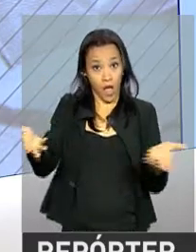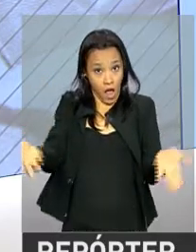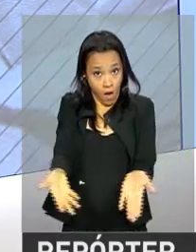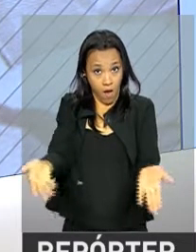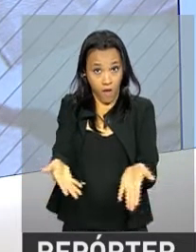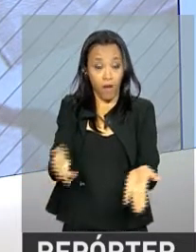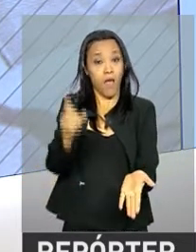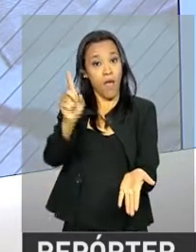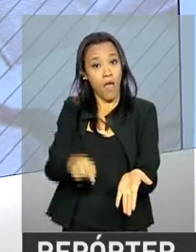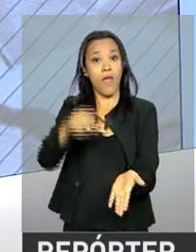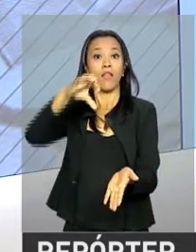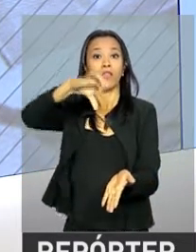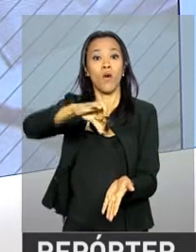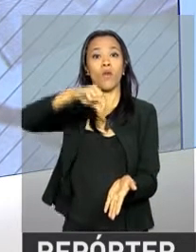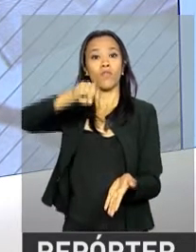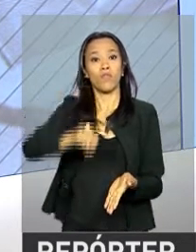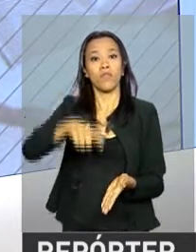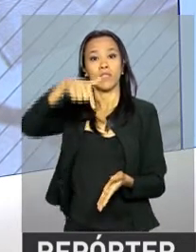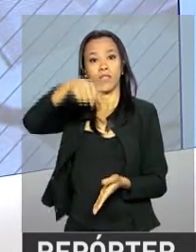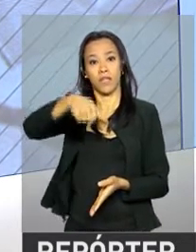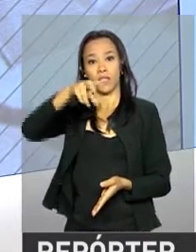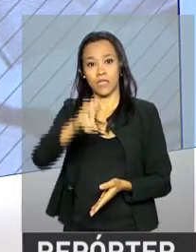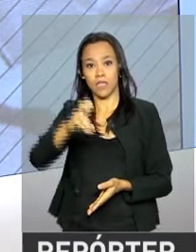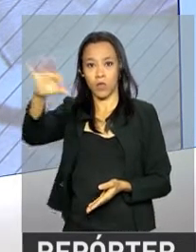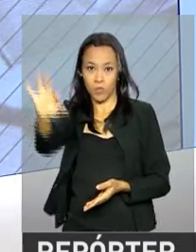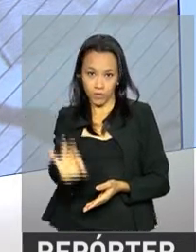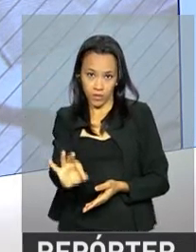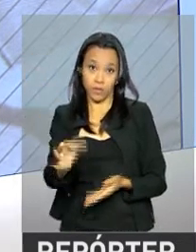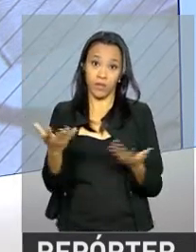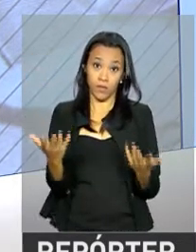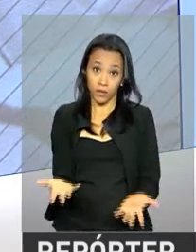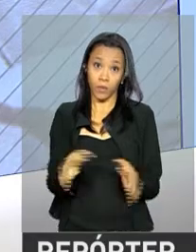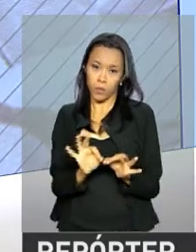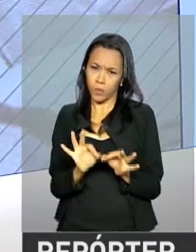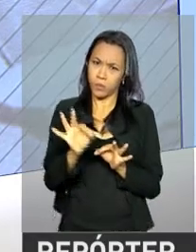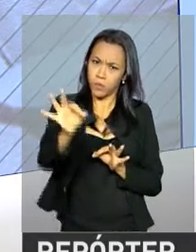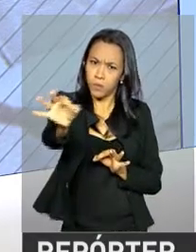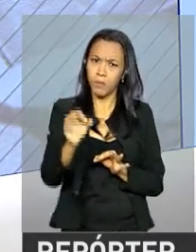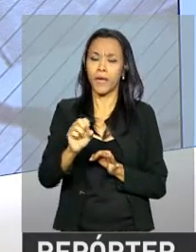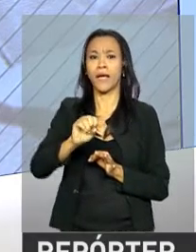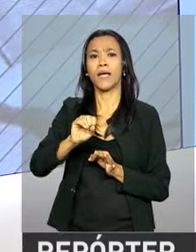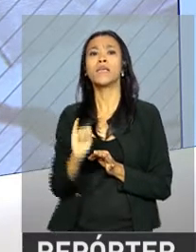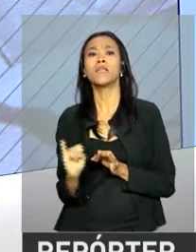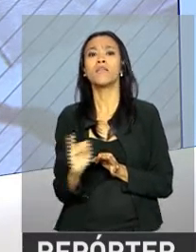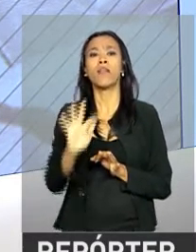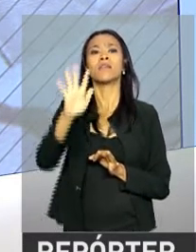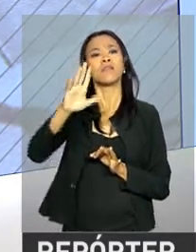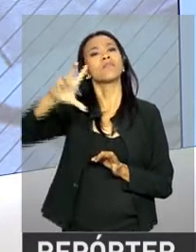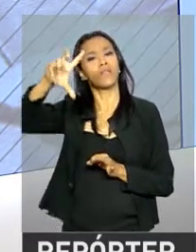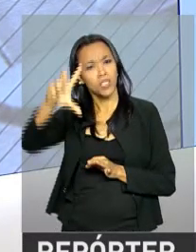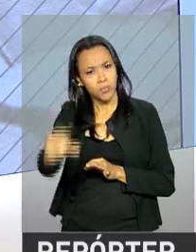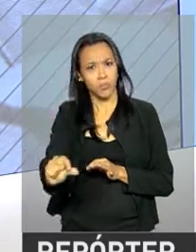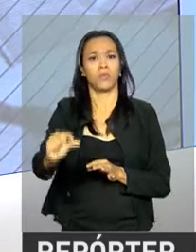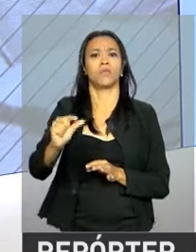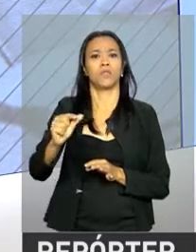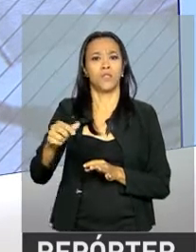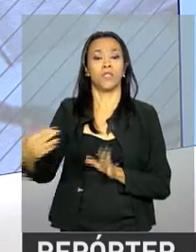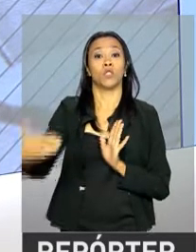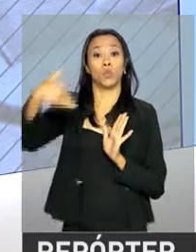é de 9,75 por cento as projeções para inflação também estão caindo nas últimas